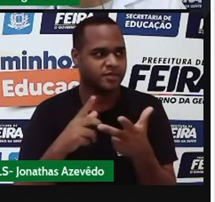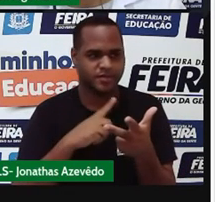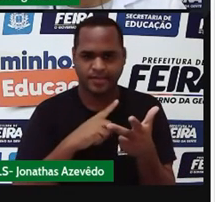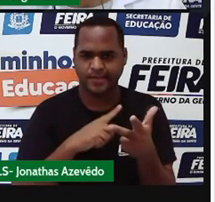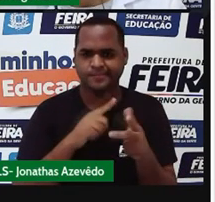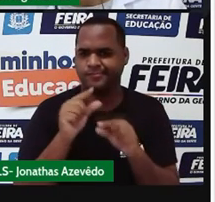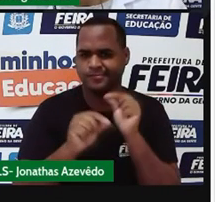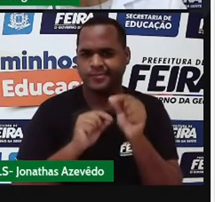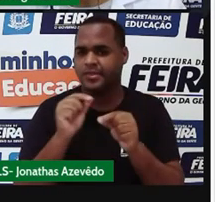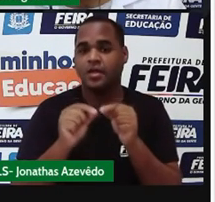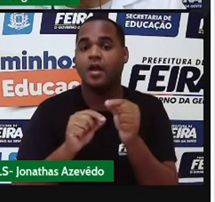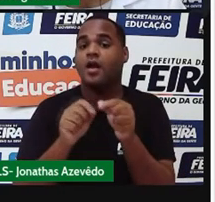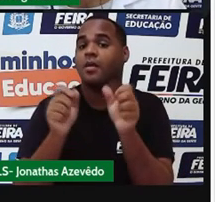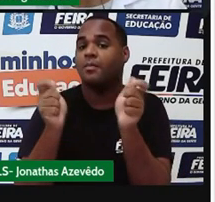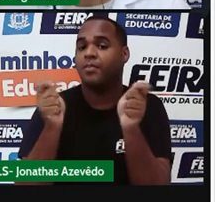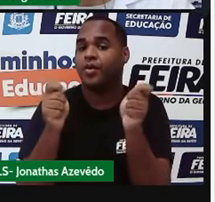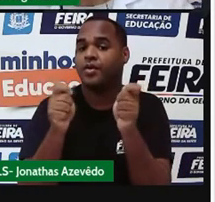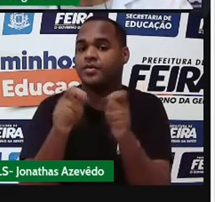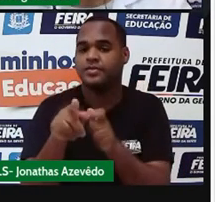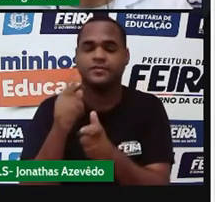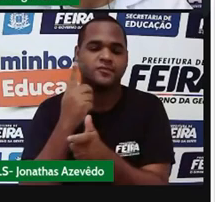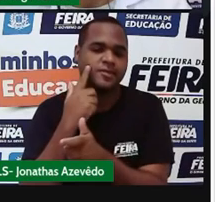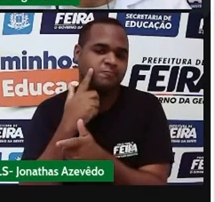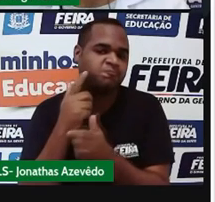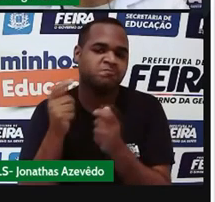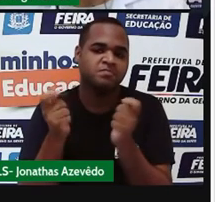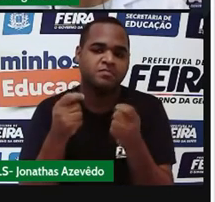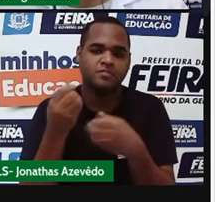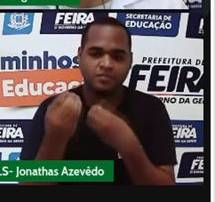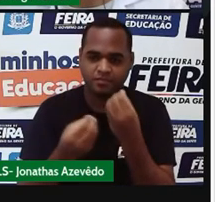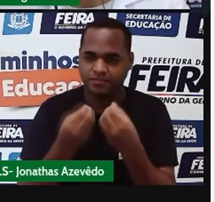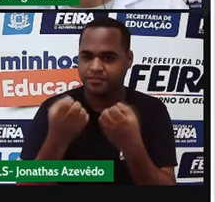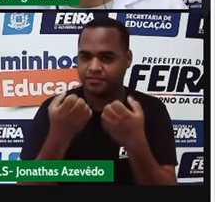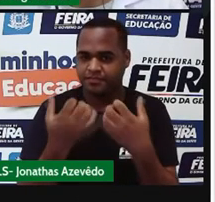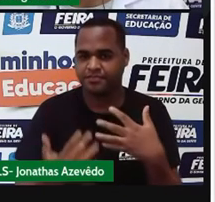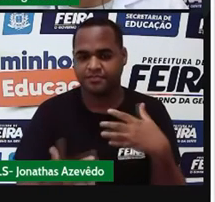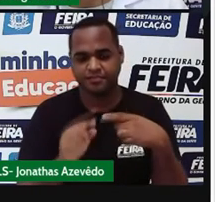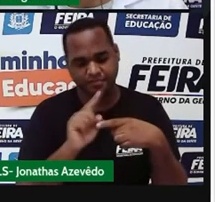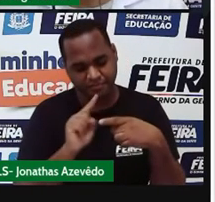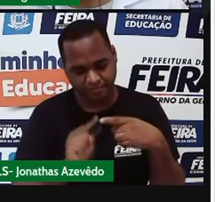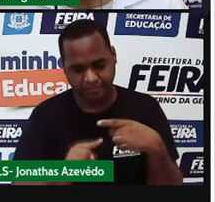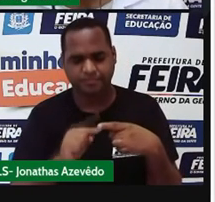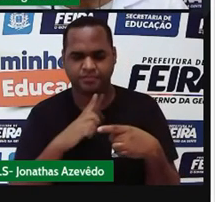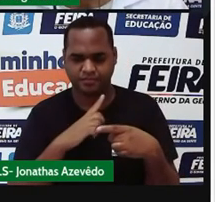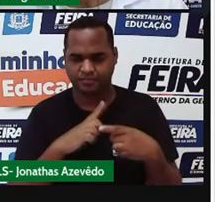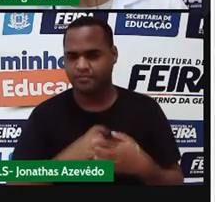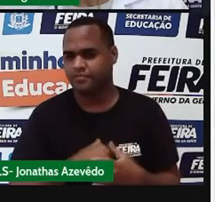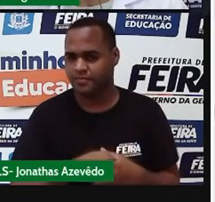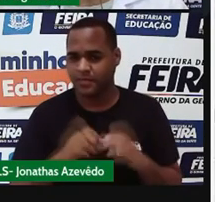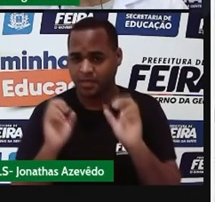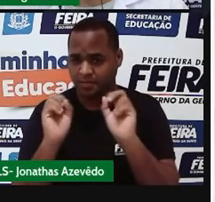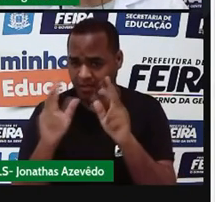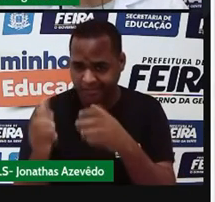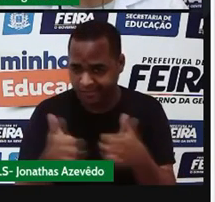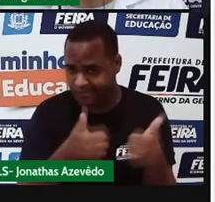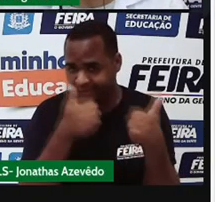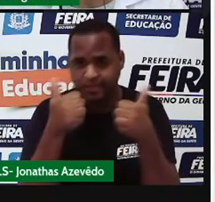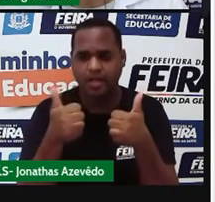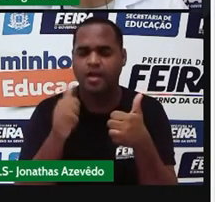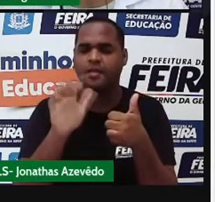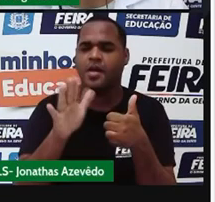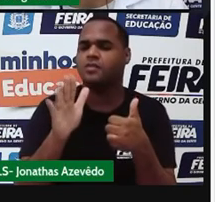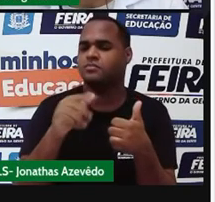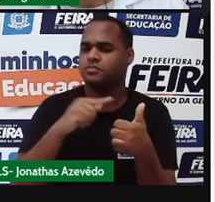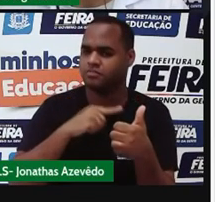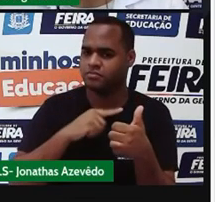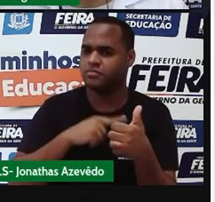que vão fazer gerar né que vão gerar essas dízimas periódicas beleza mas temos